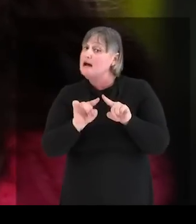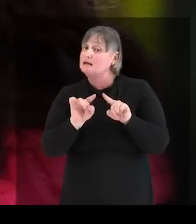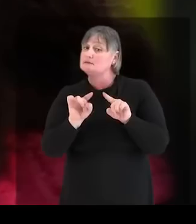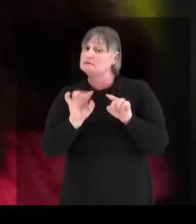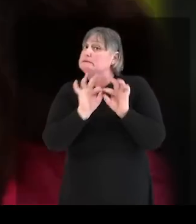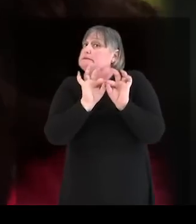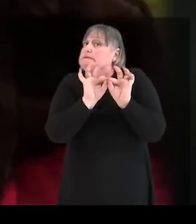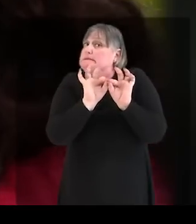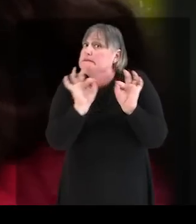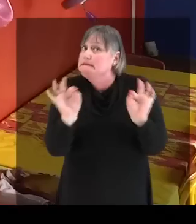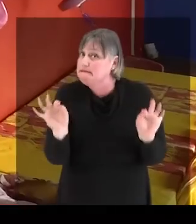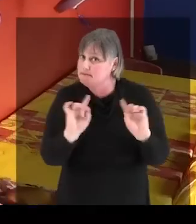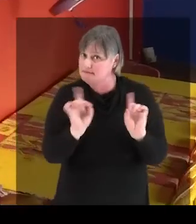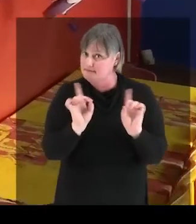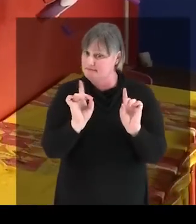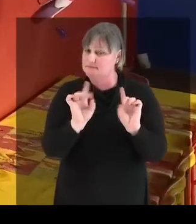Mas simples não é simplista.